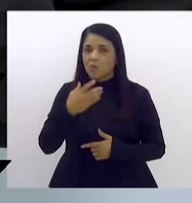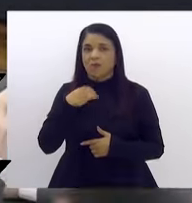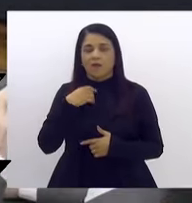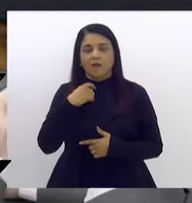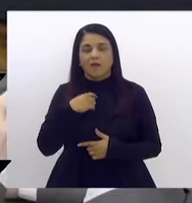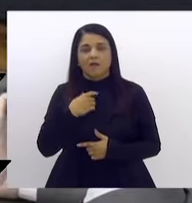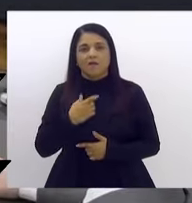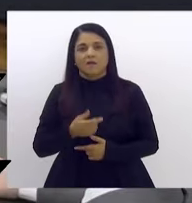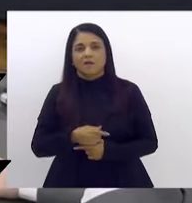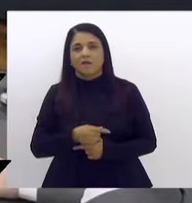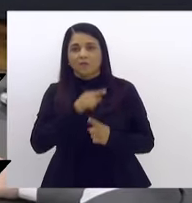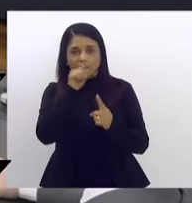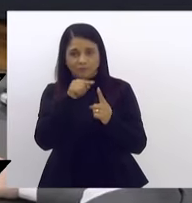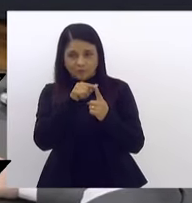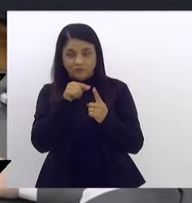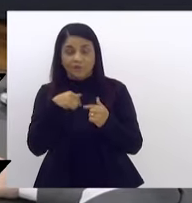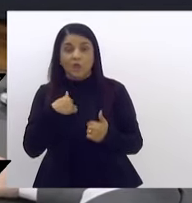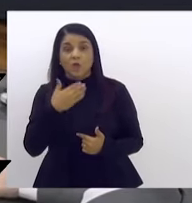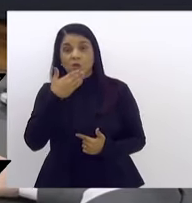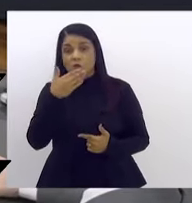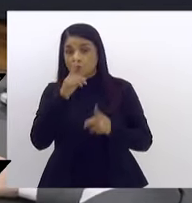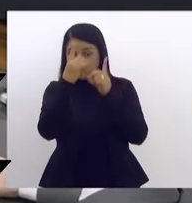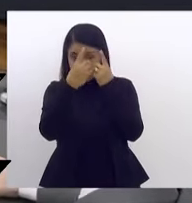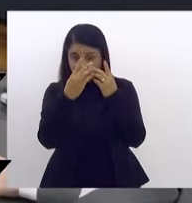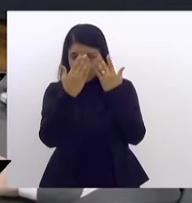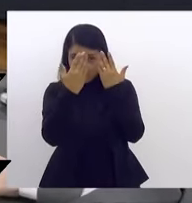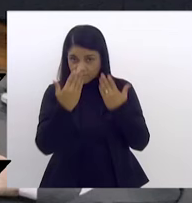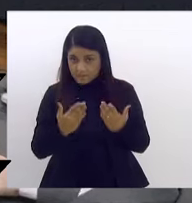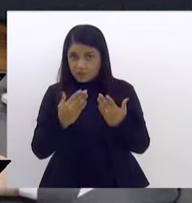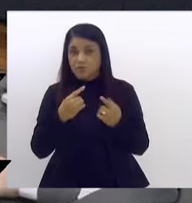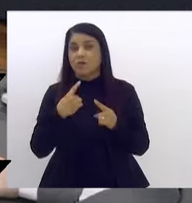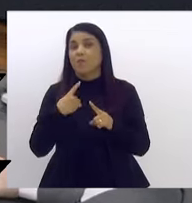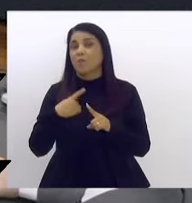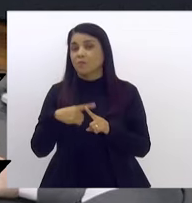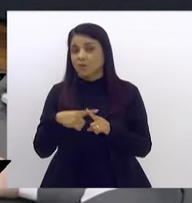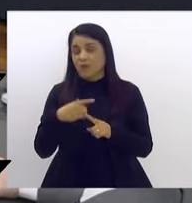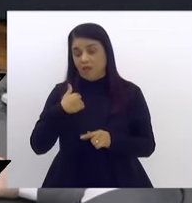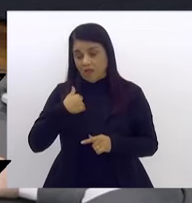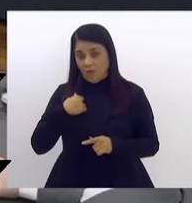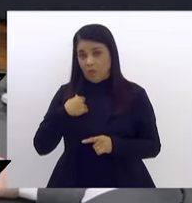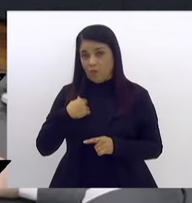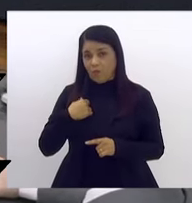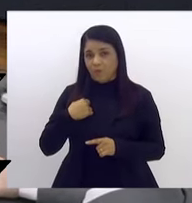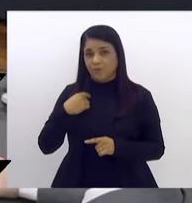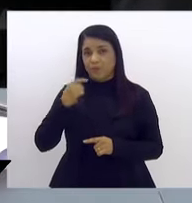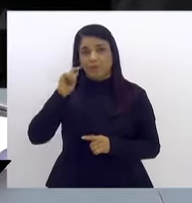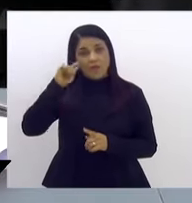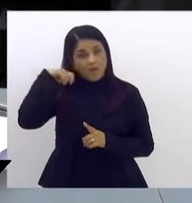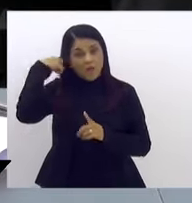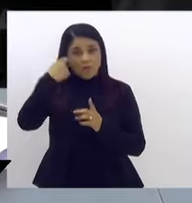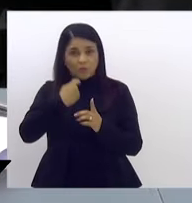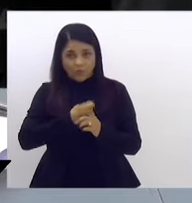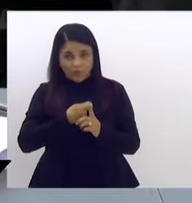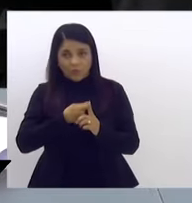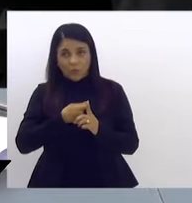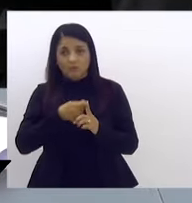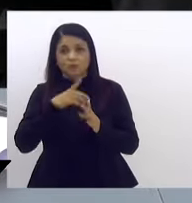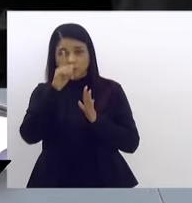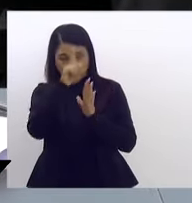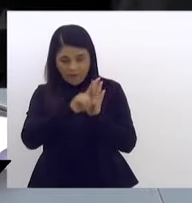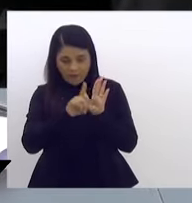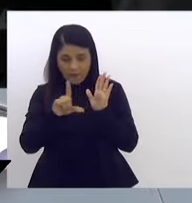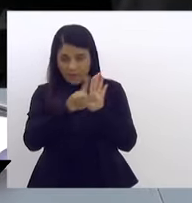pedi vista porque ainda tem uma outra questão eu sou autor de uma lei que criou o